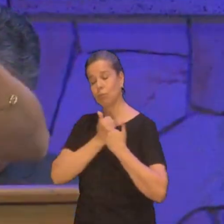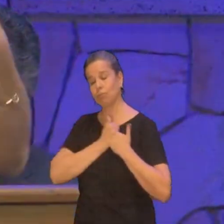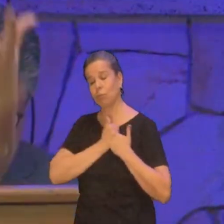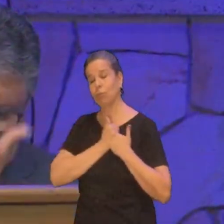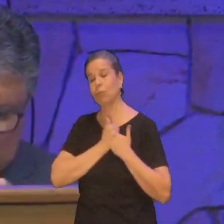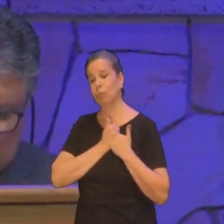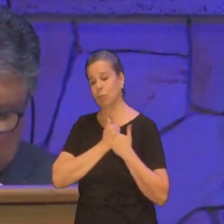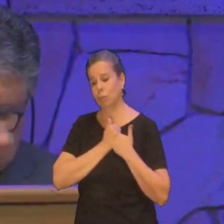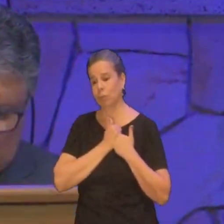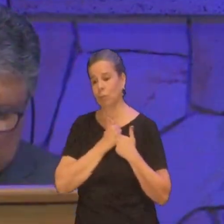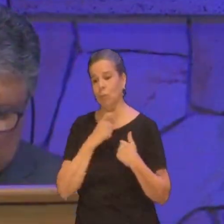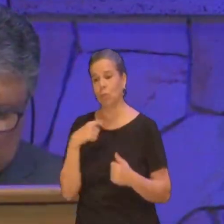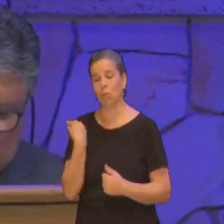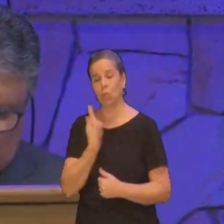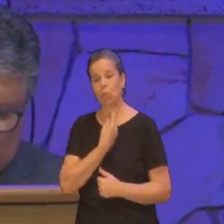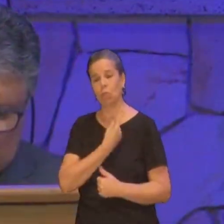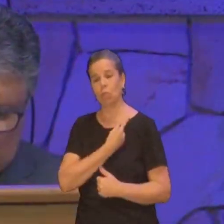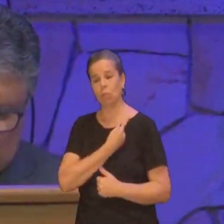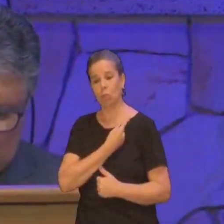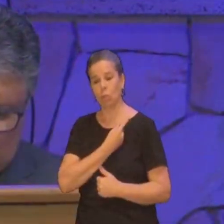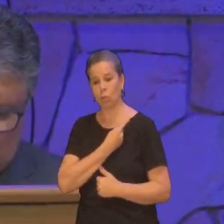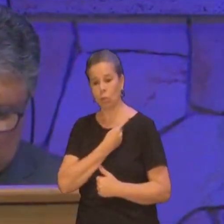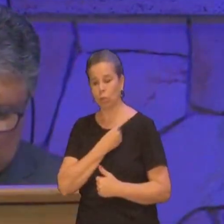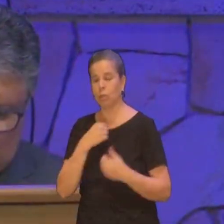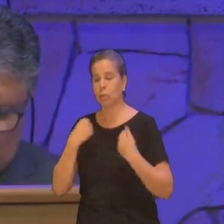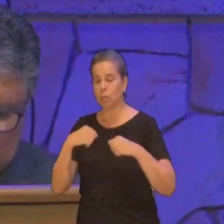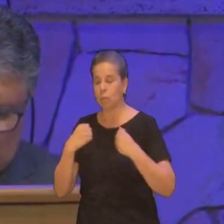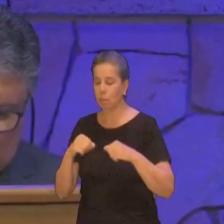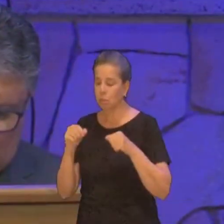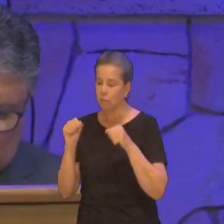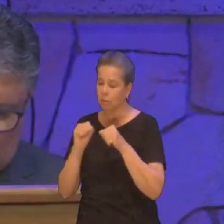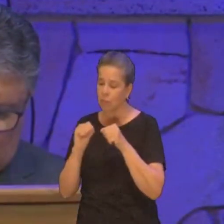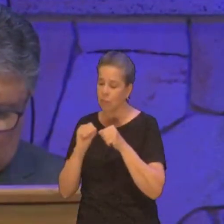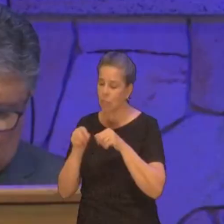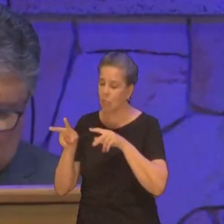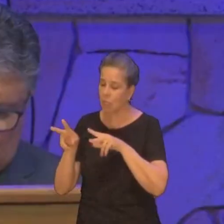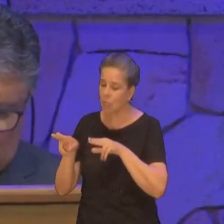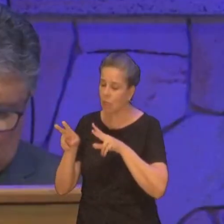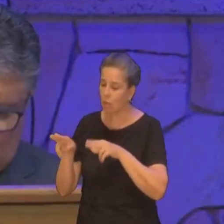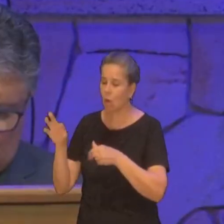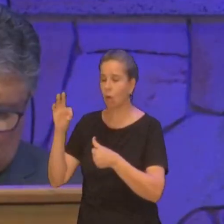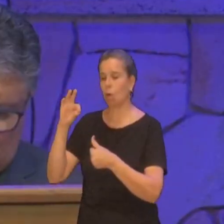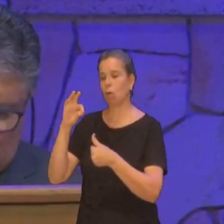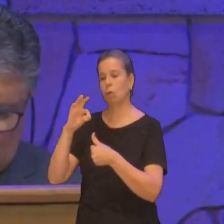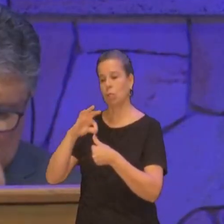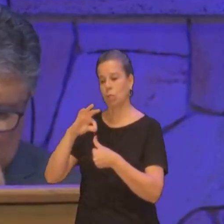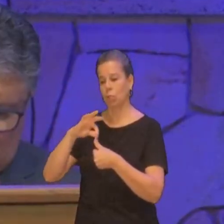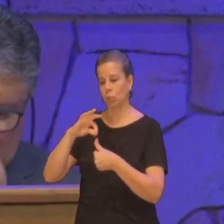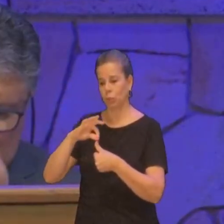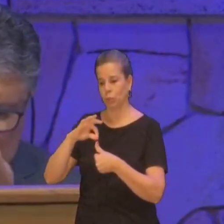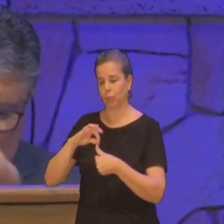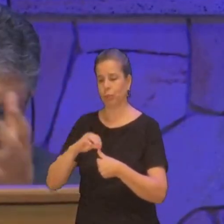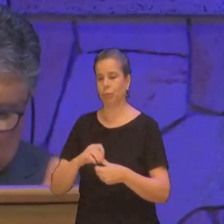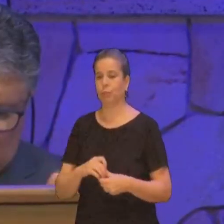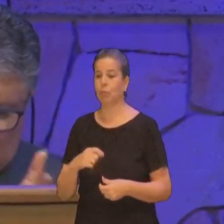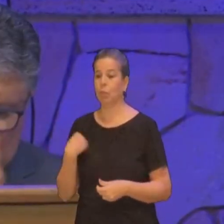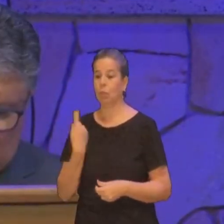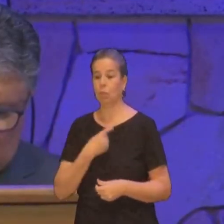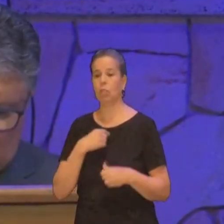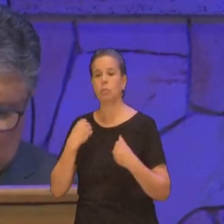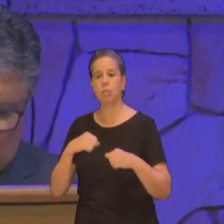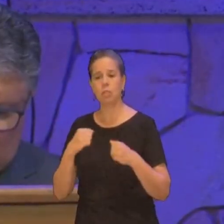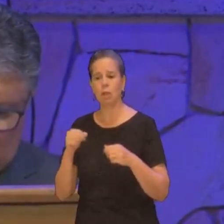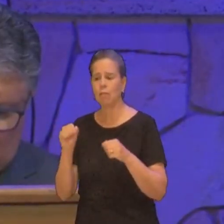que a nossa maior missão é agir como Jesus. Nós somos cristãos, pequenos cristos. Devemos tentar ao máximo